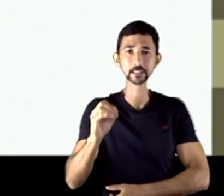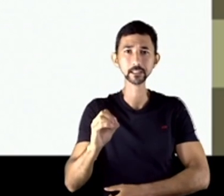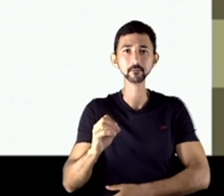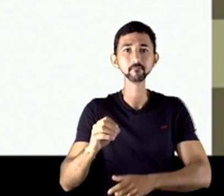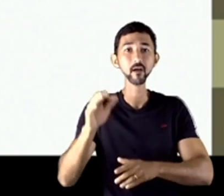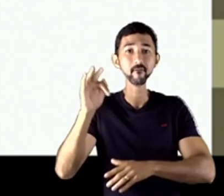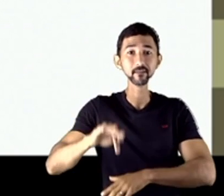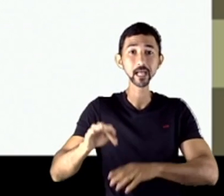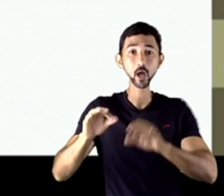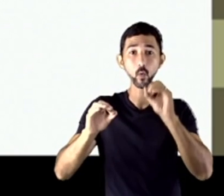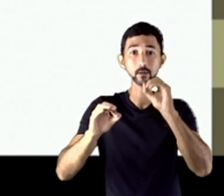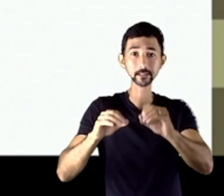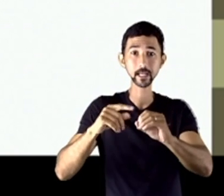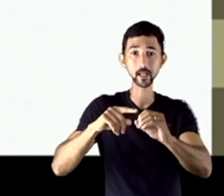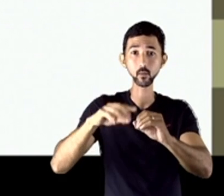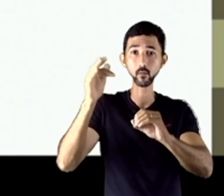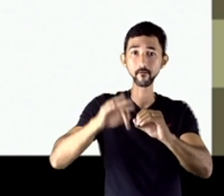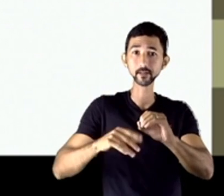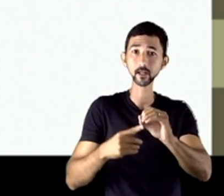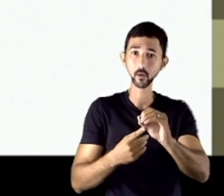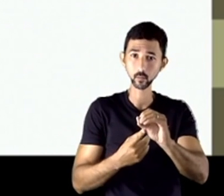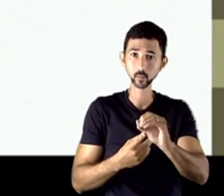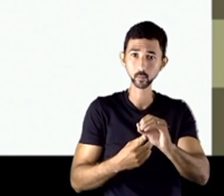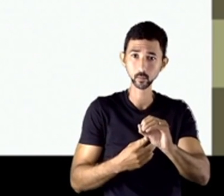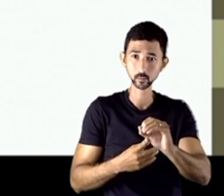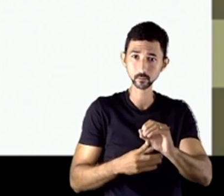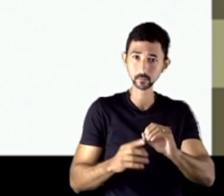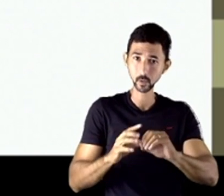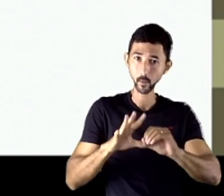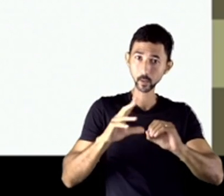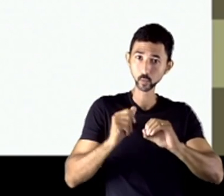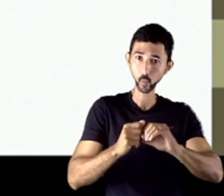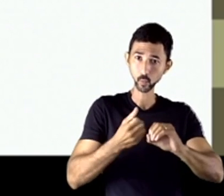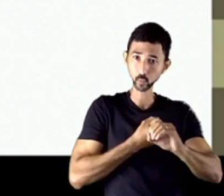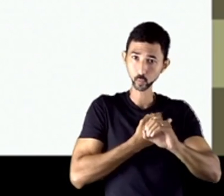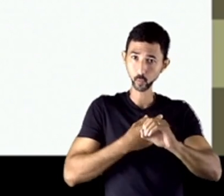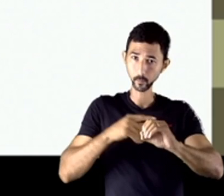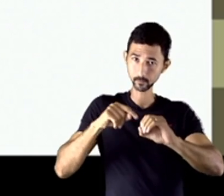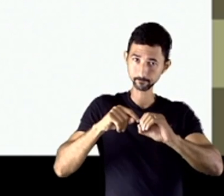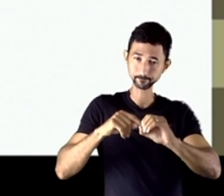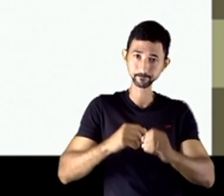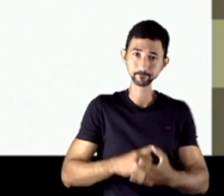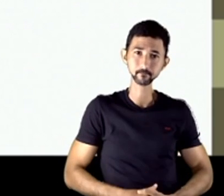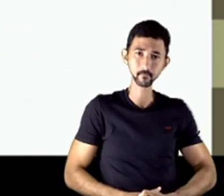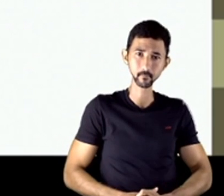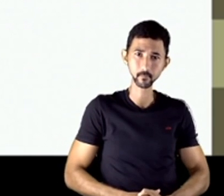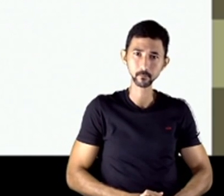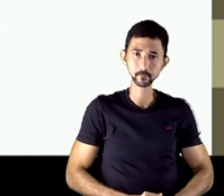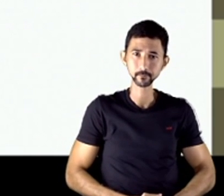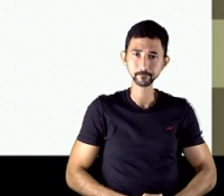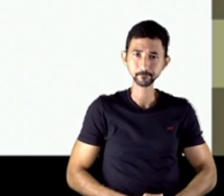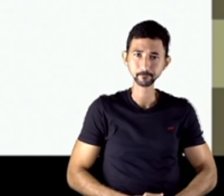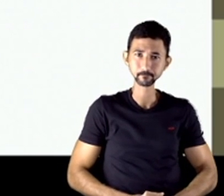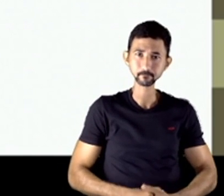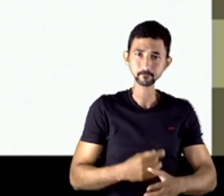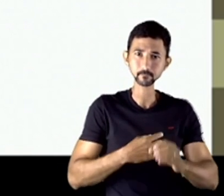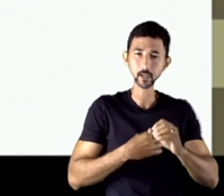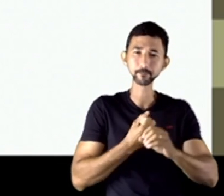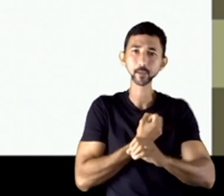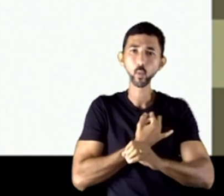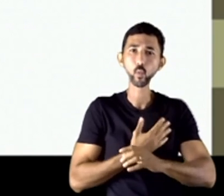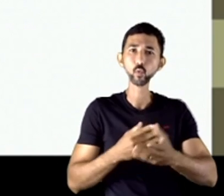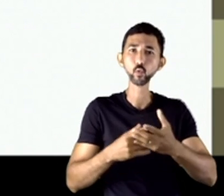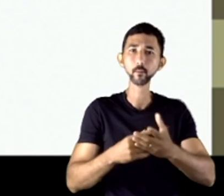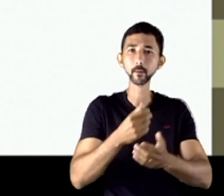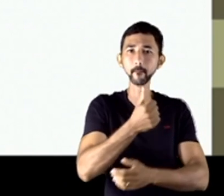em zero. Lembrando que é só a parte inteira, tá? Só a parte inteira, que